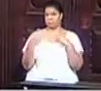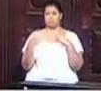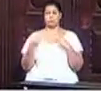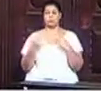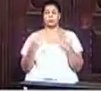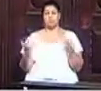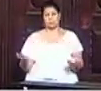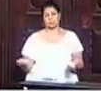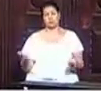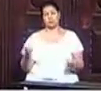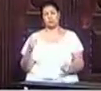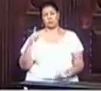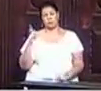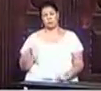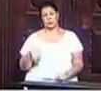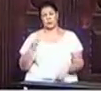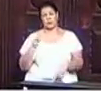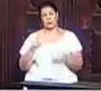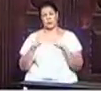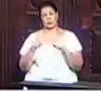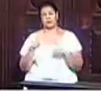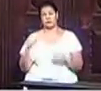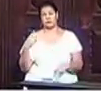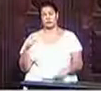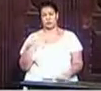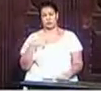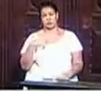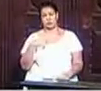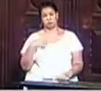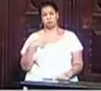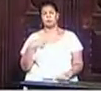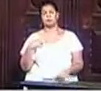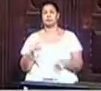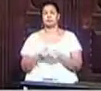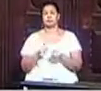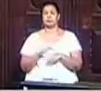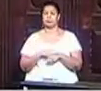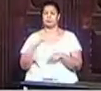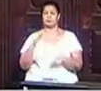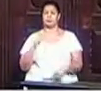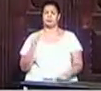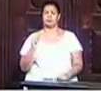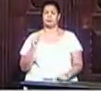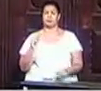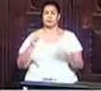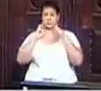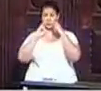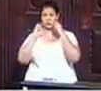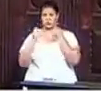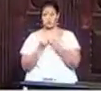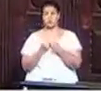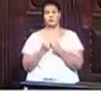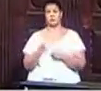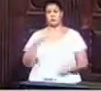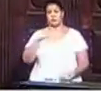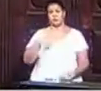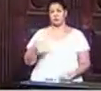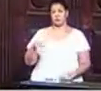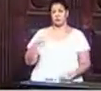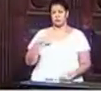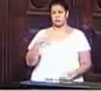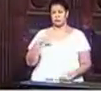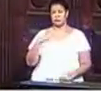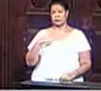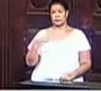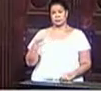verdade. Portanto, são aspectos que merecem a nossa consideração. E mais, na audiência aqui na Assembleia Legislativa, e é bom dizer que